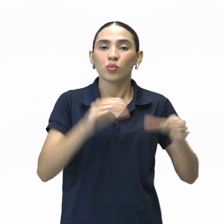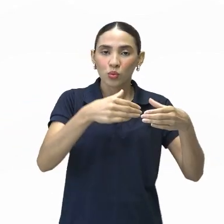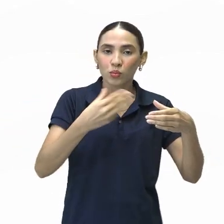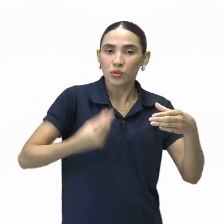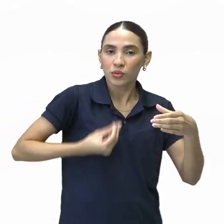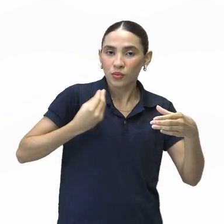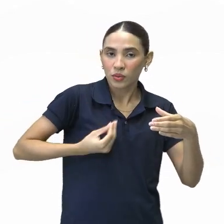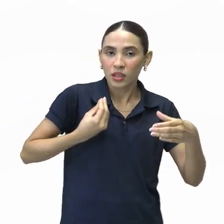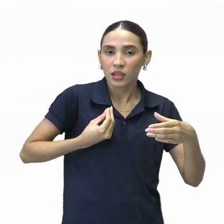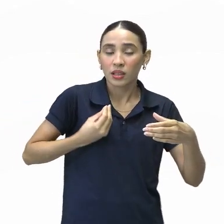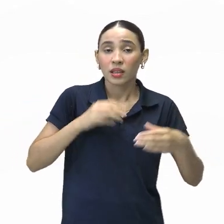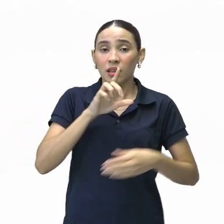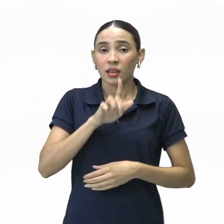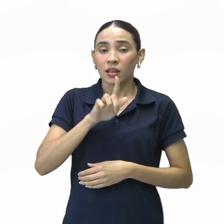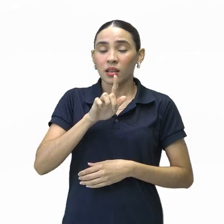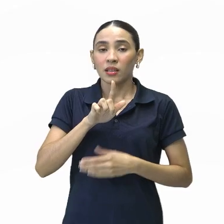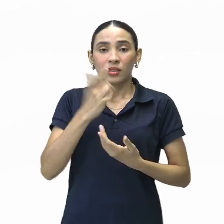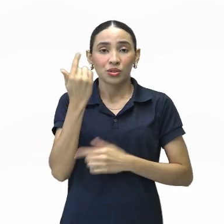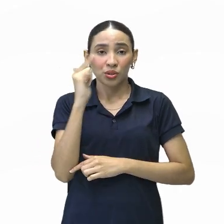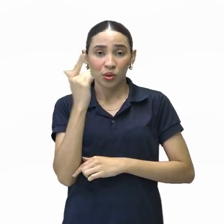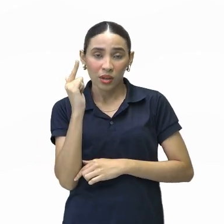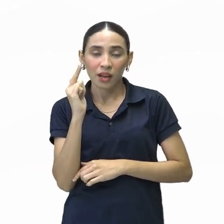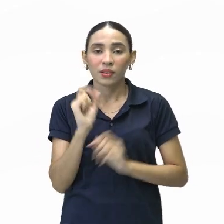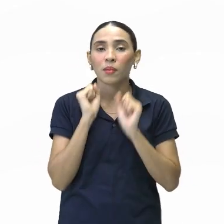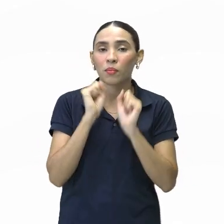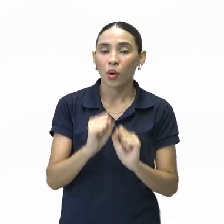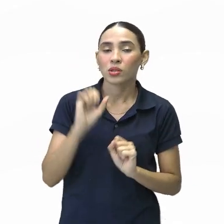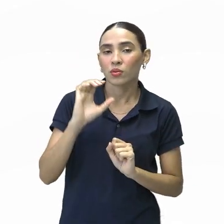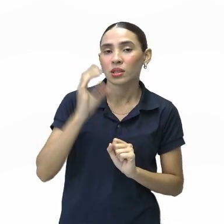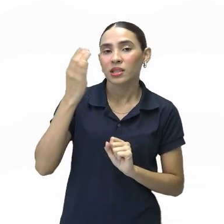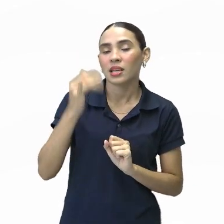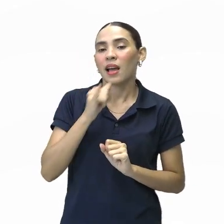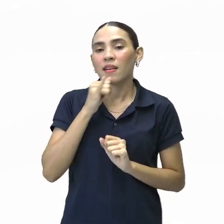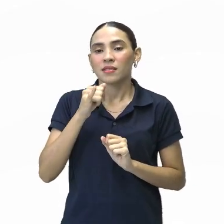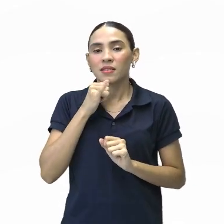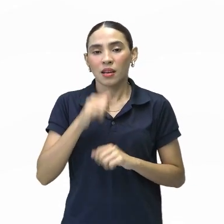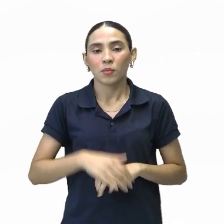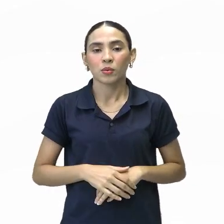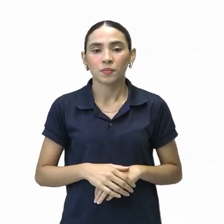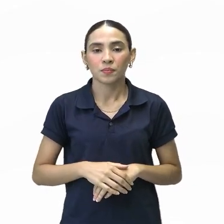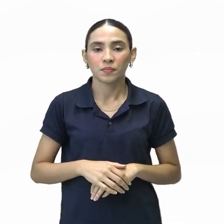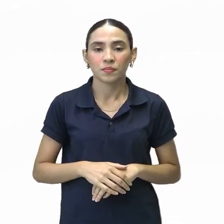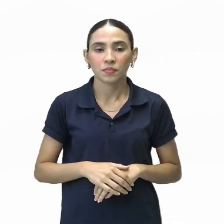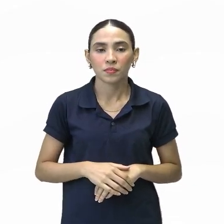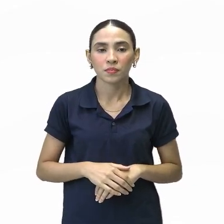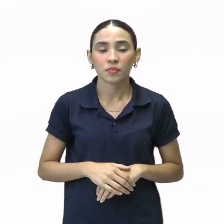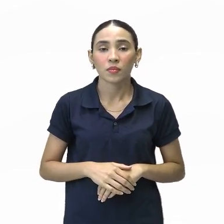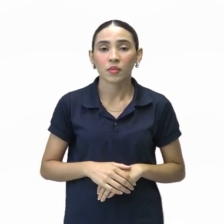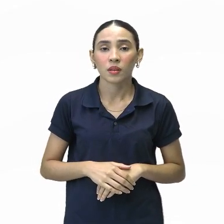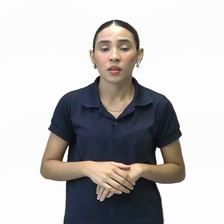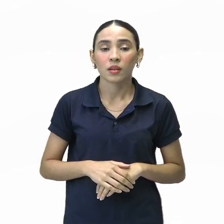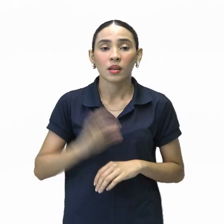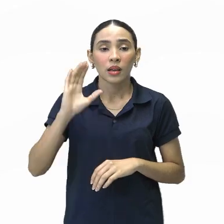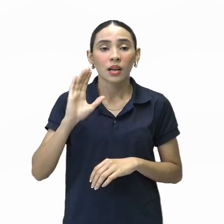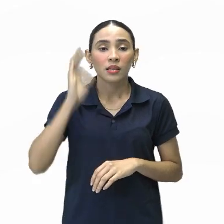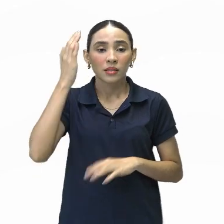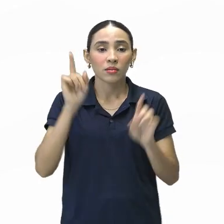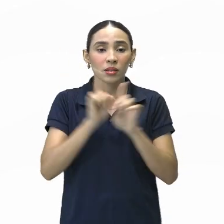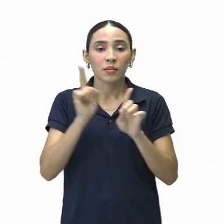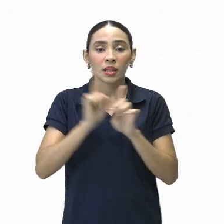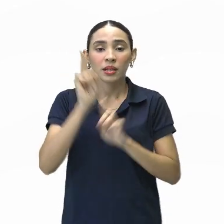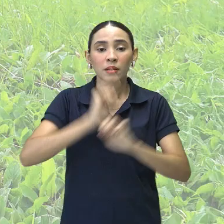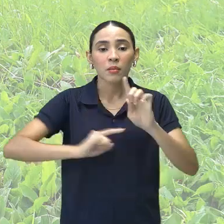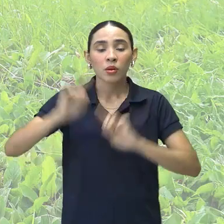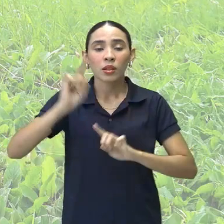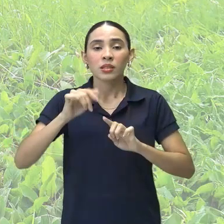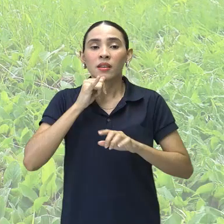né, separação geográfica, que pode ocorrer aí, por exemplo, em fenômenos, né, importantes